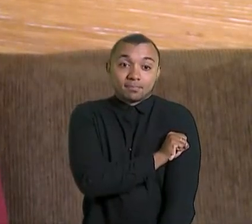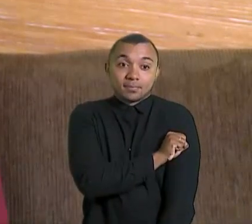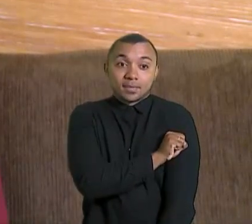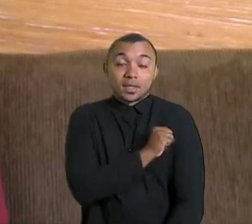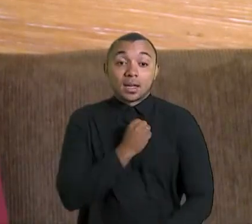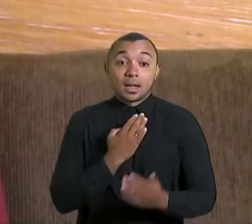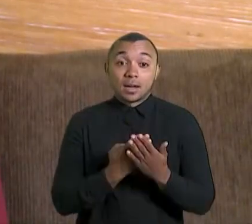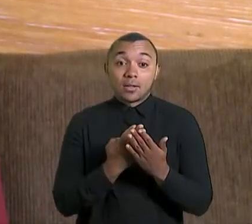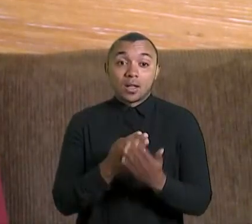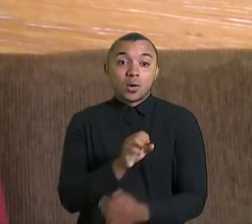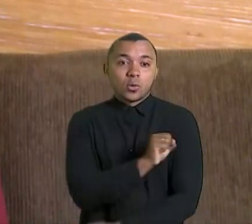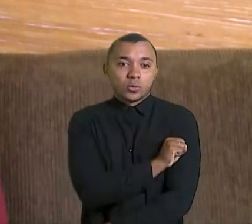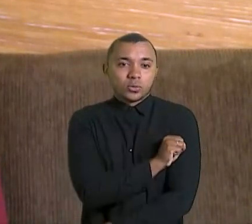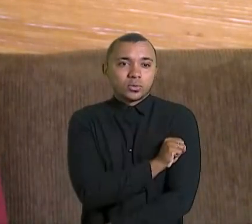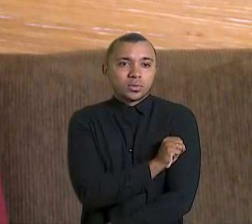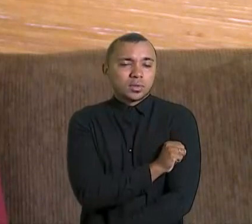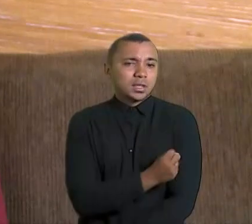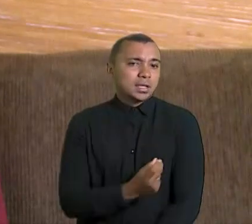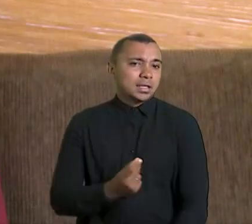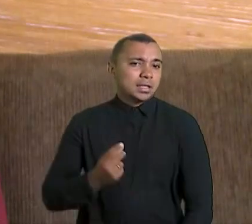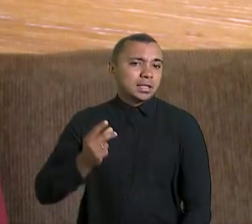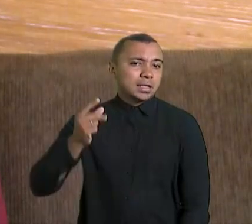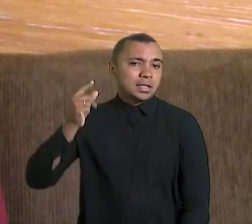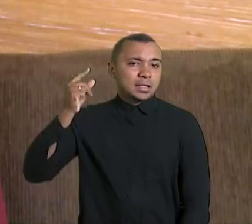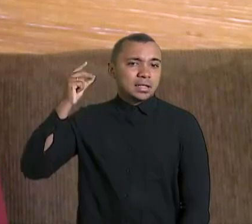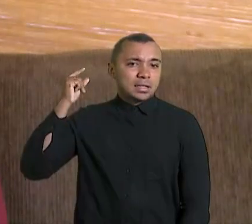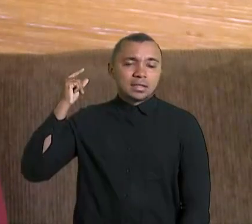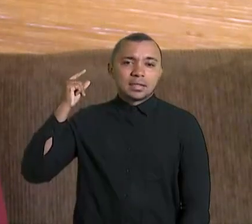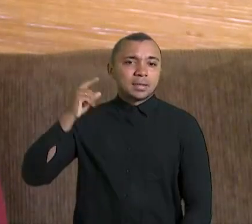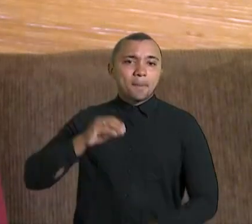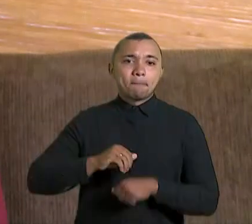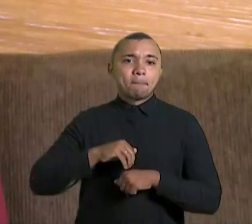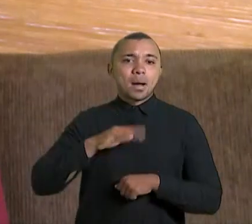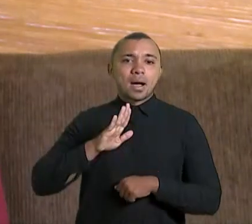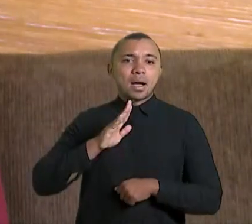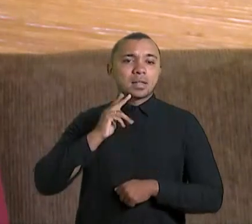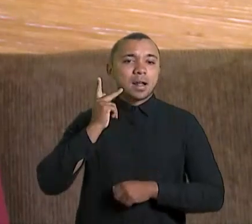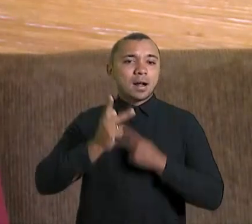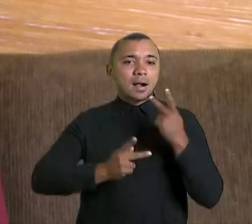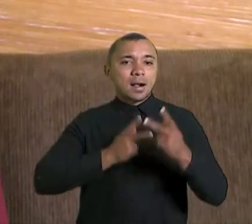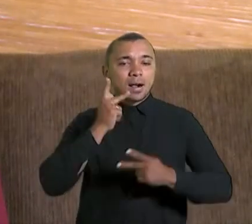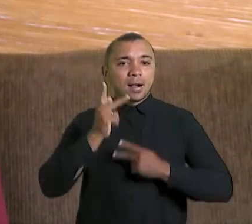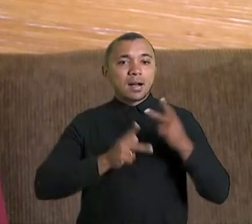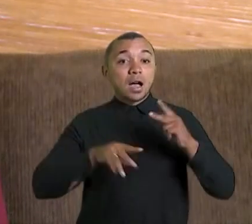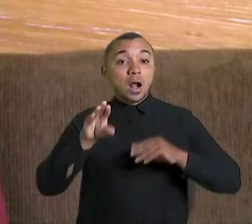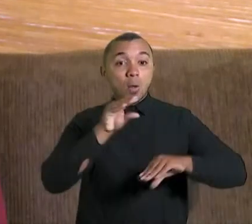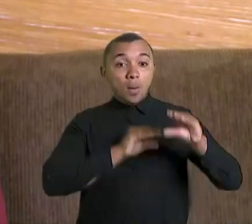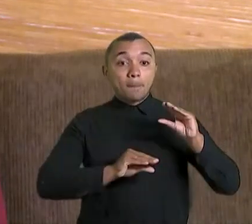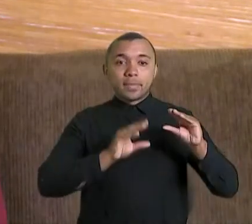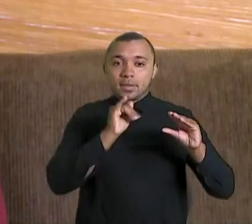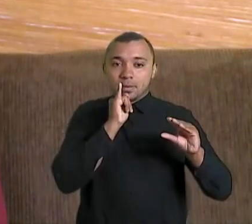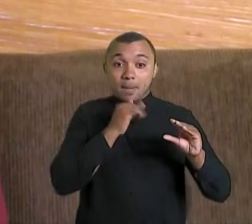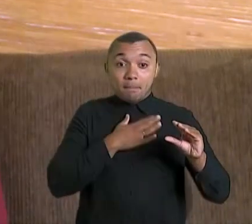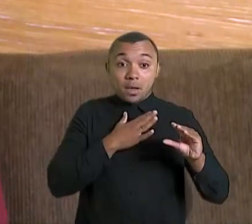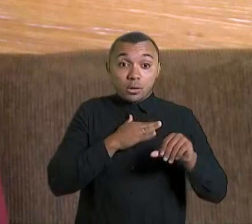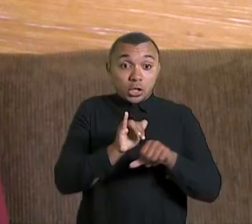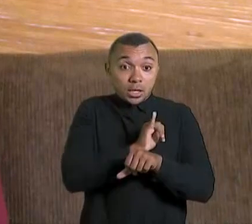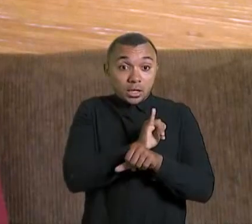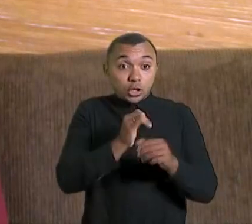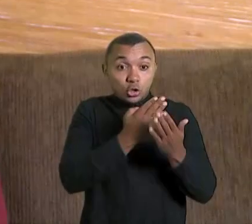em tinta, né? Só que era muita base de oral. Ajudava minha mãe lendo em casa